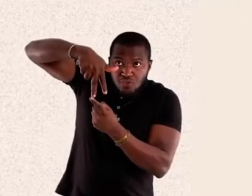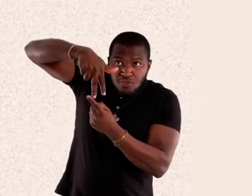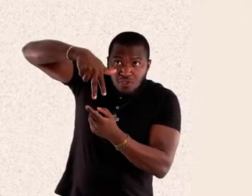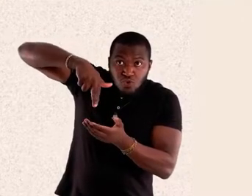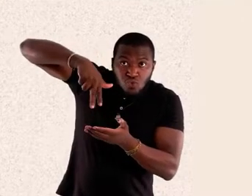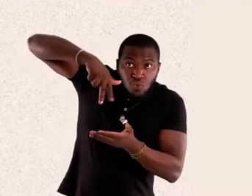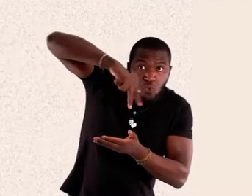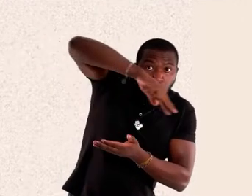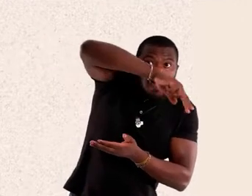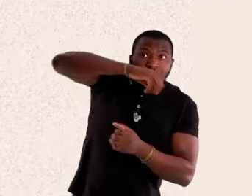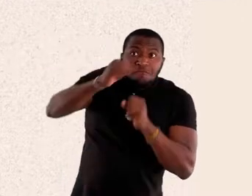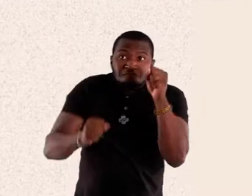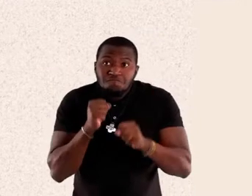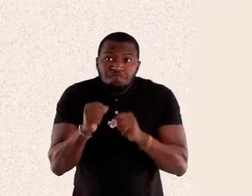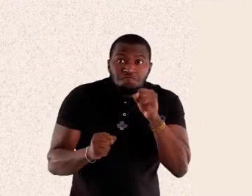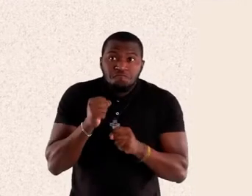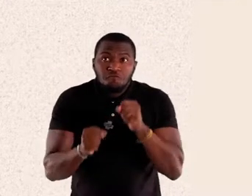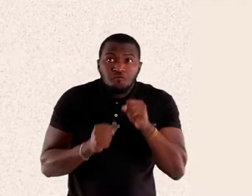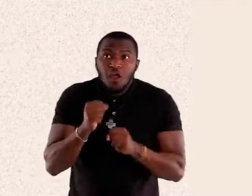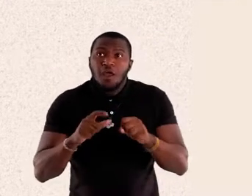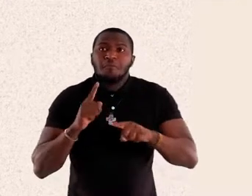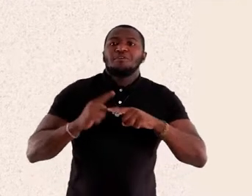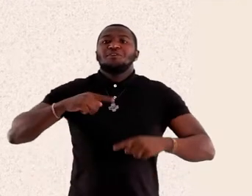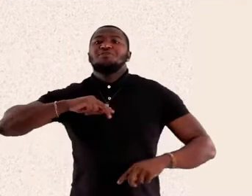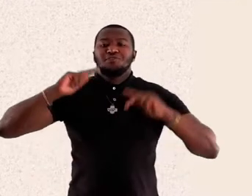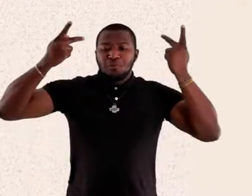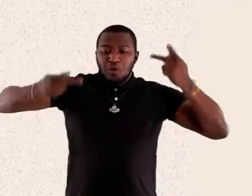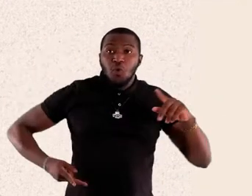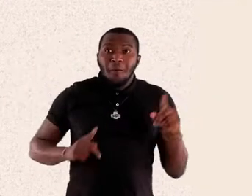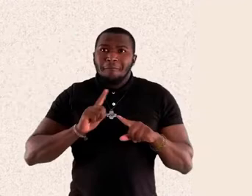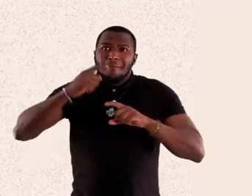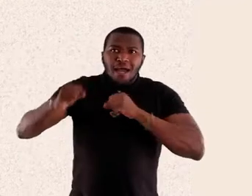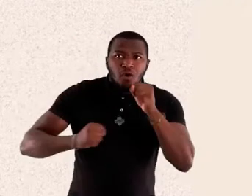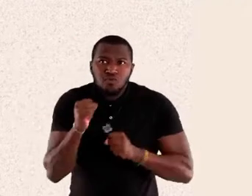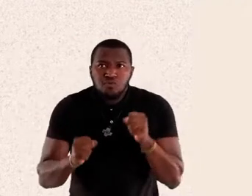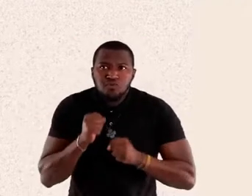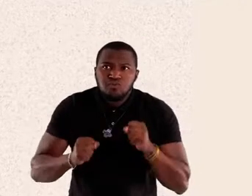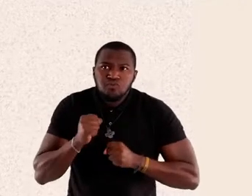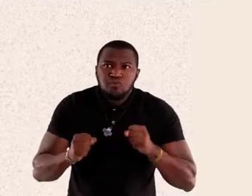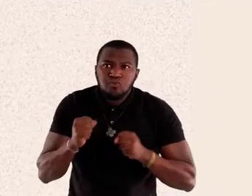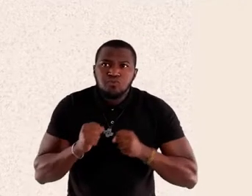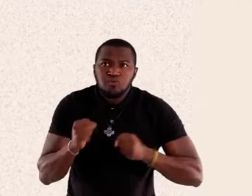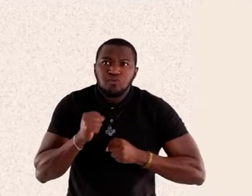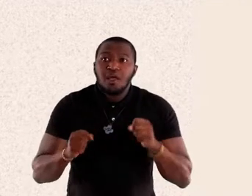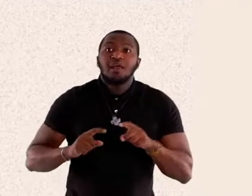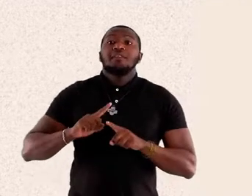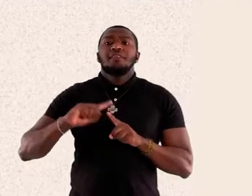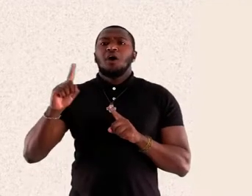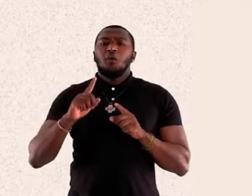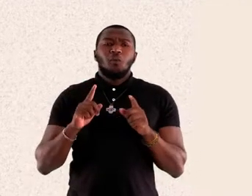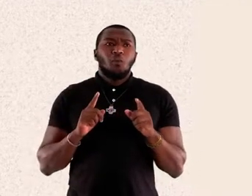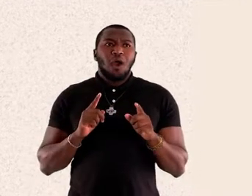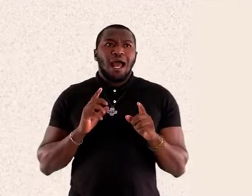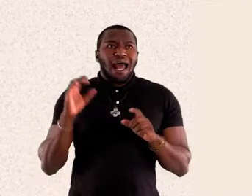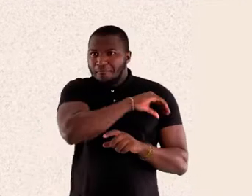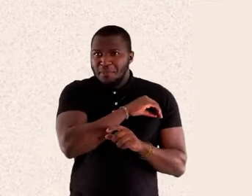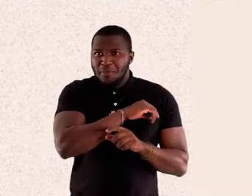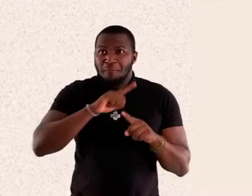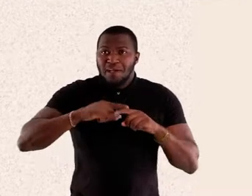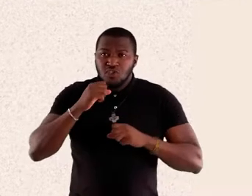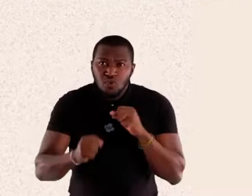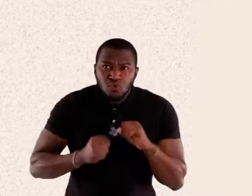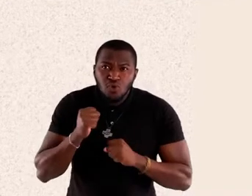corrida que o ser humano é um animal que mais corre talvez não mais veloz mas o que corre